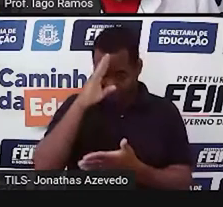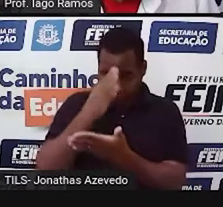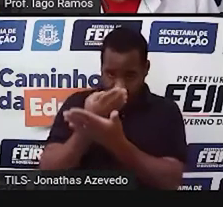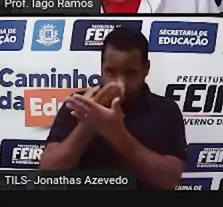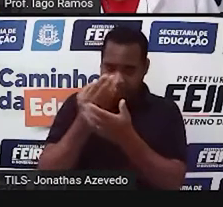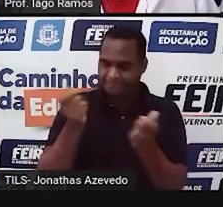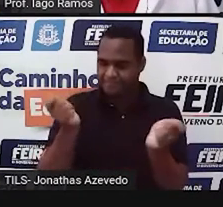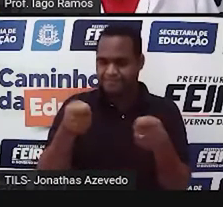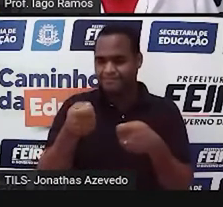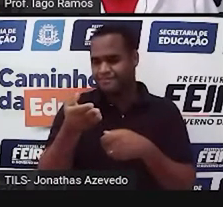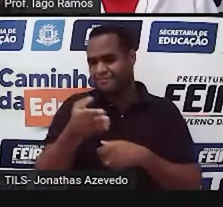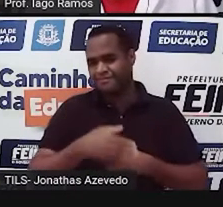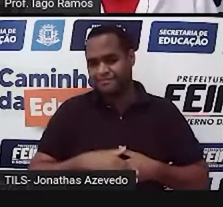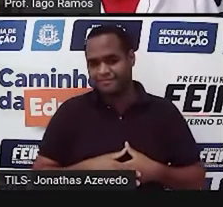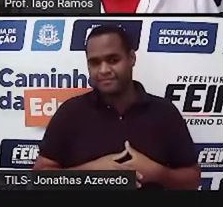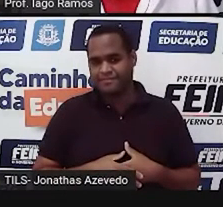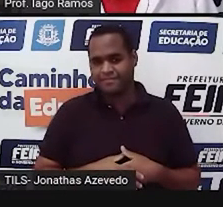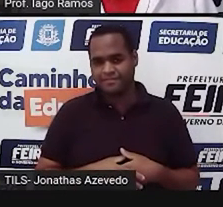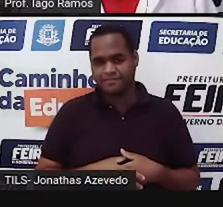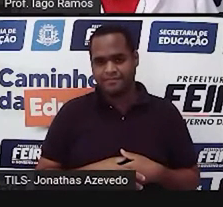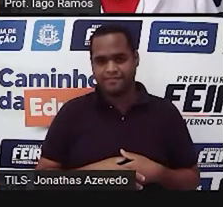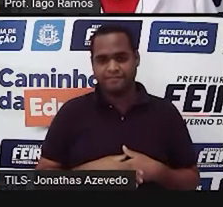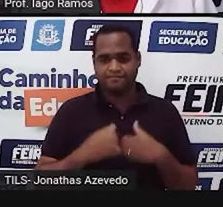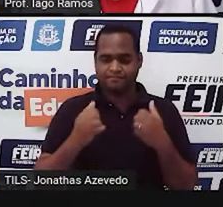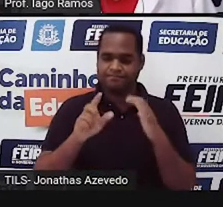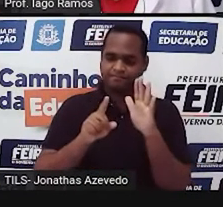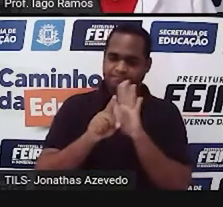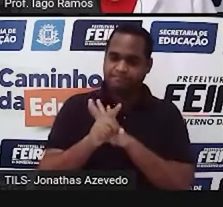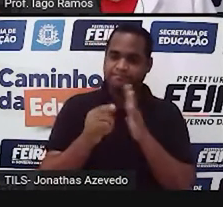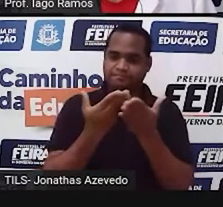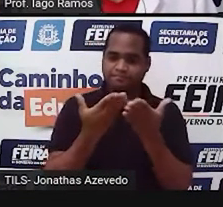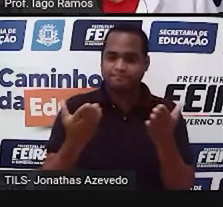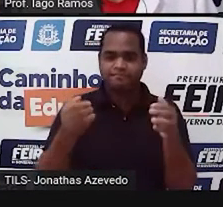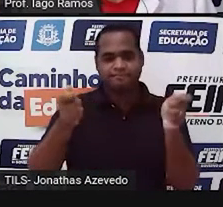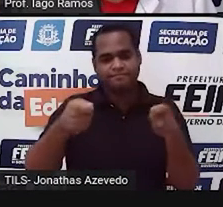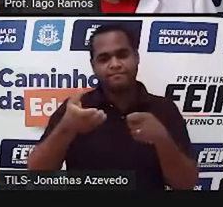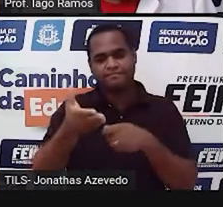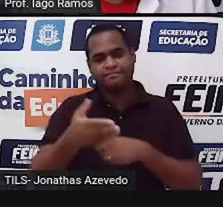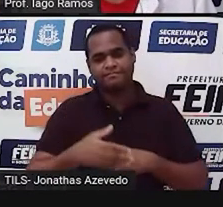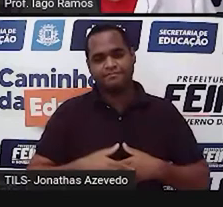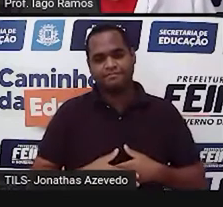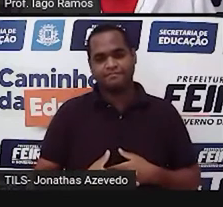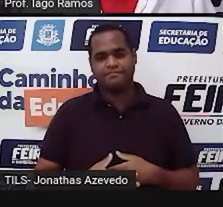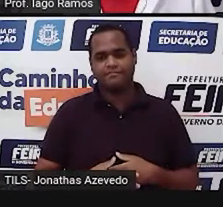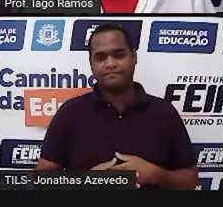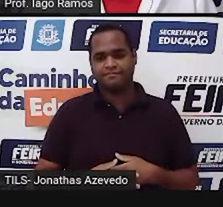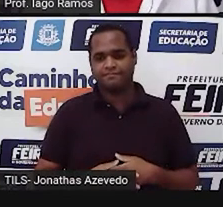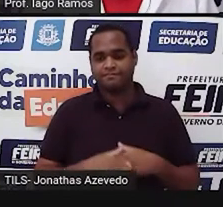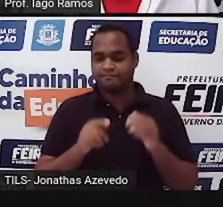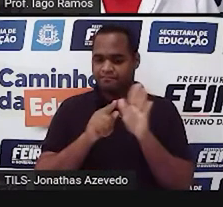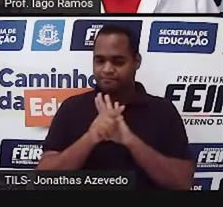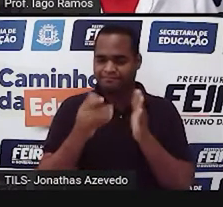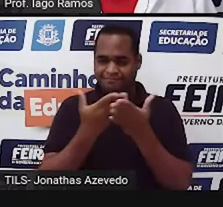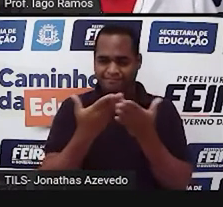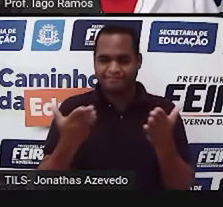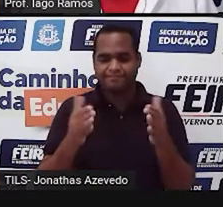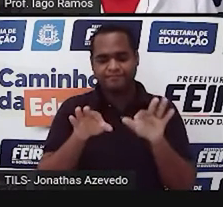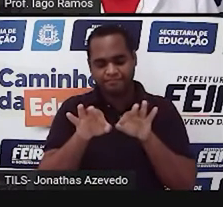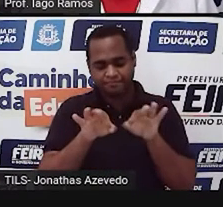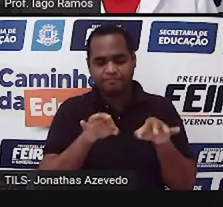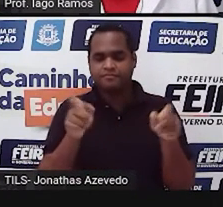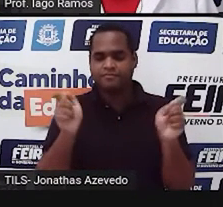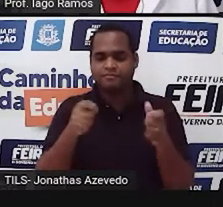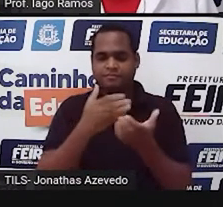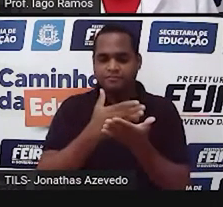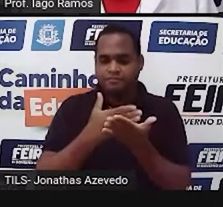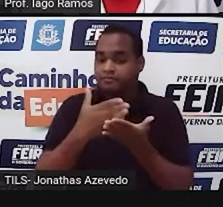então vamos lá né eu tenho aqui uma perguntinha para você pois é isso aí né Vamos começar